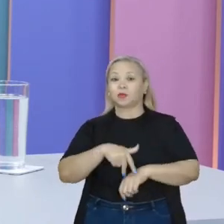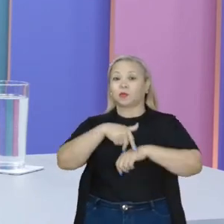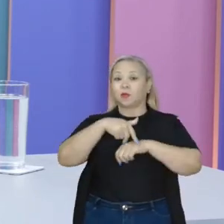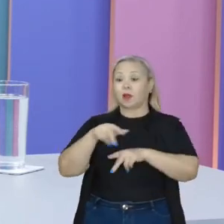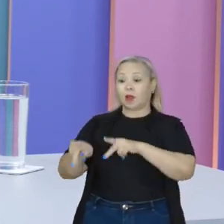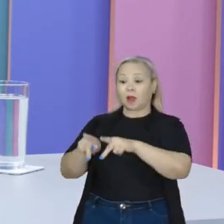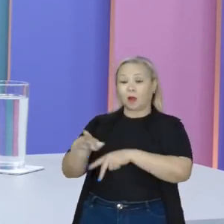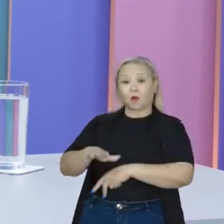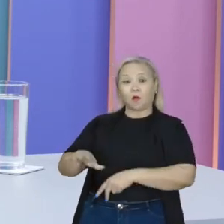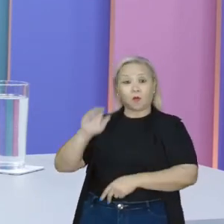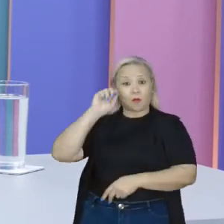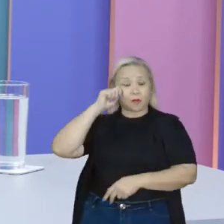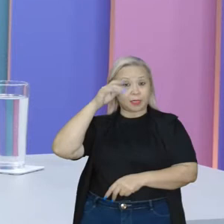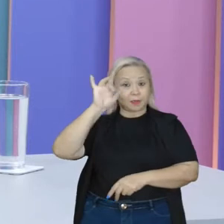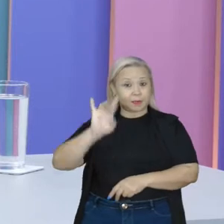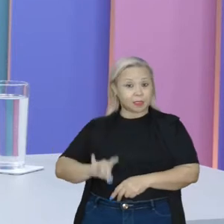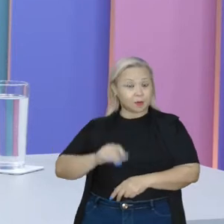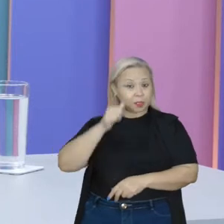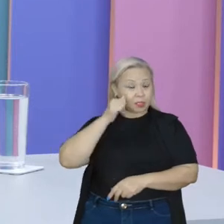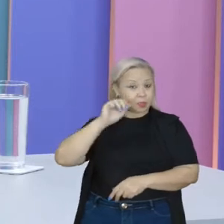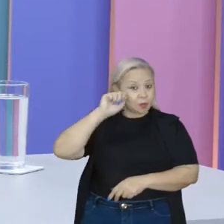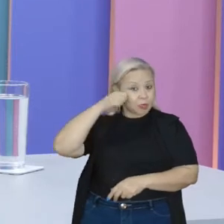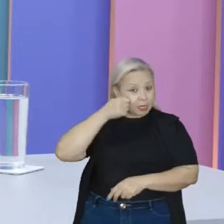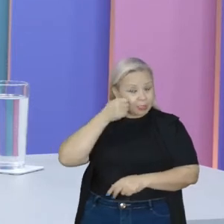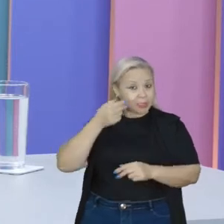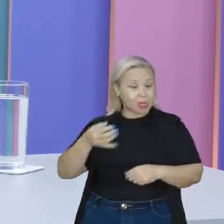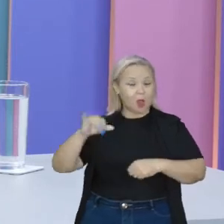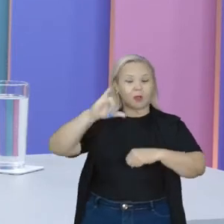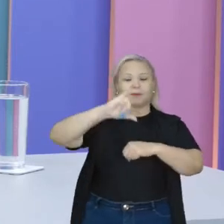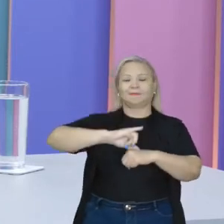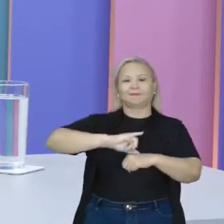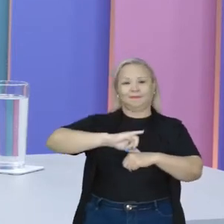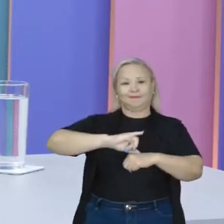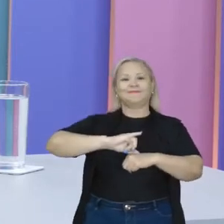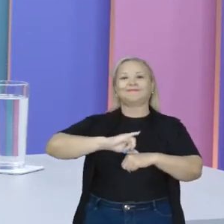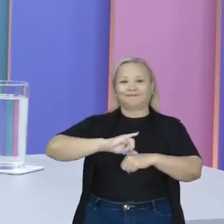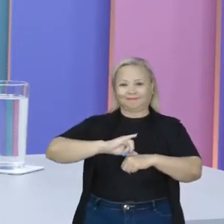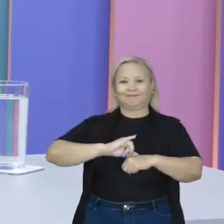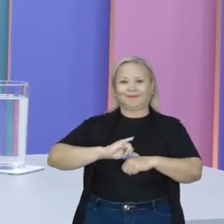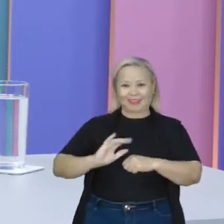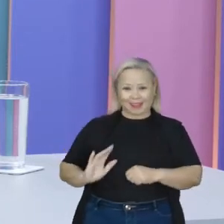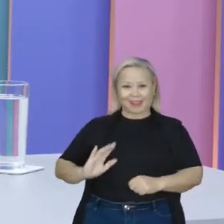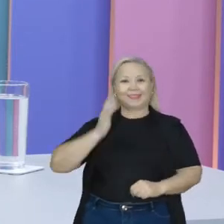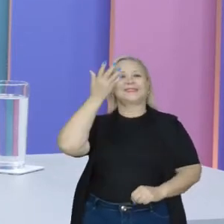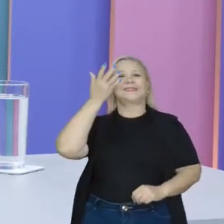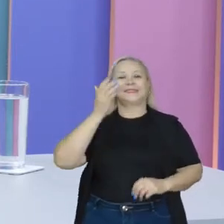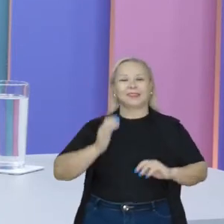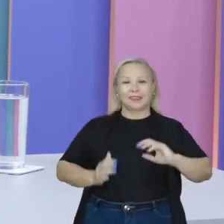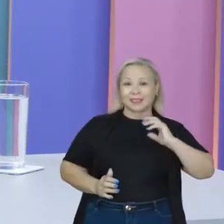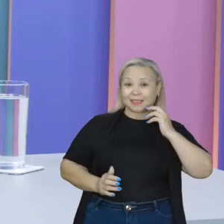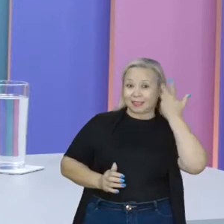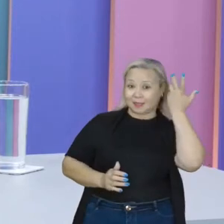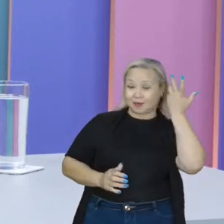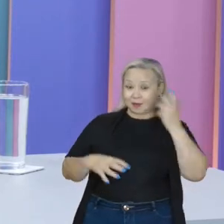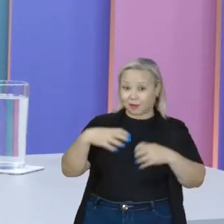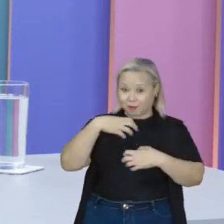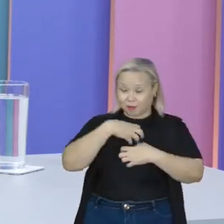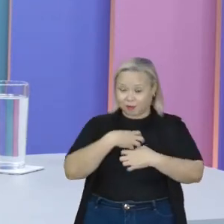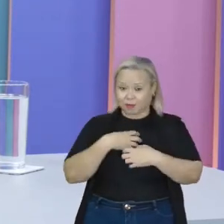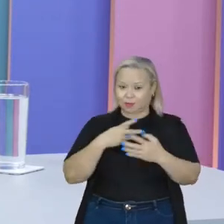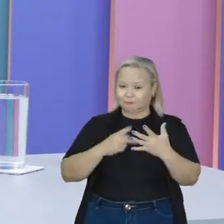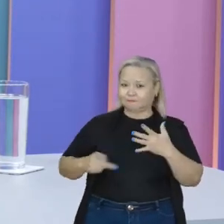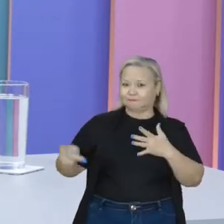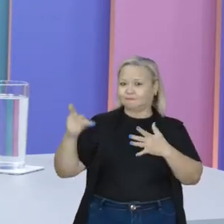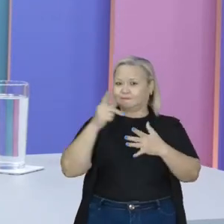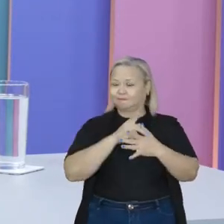negro, especialmente as mulheres negras, no centro das decisões, né? No sentido do protagonismo